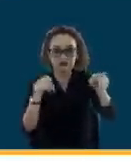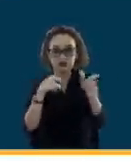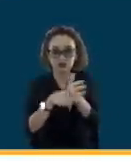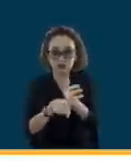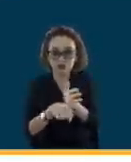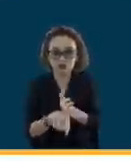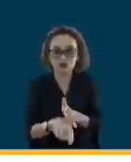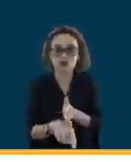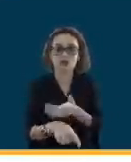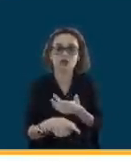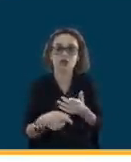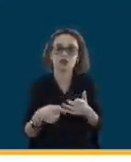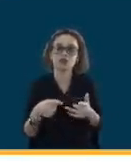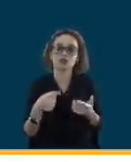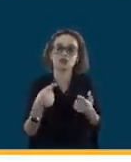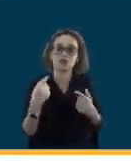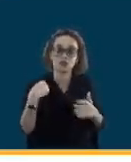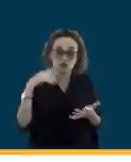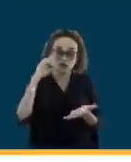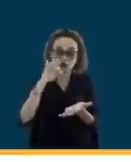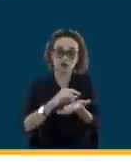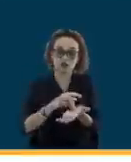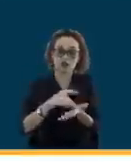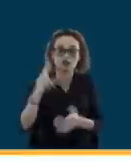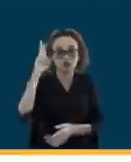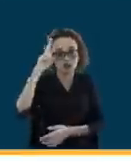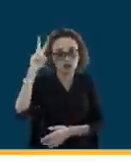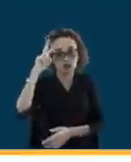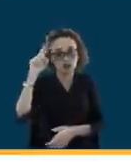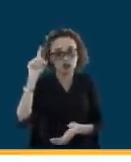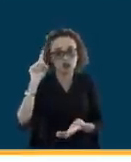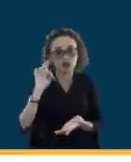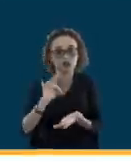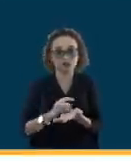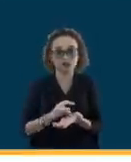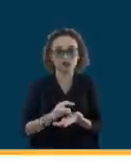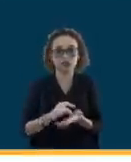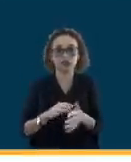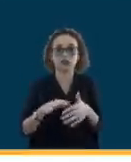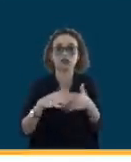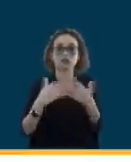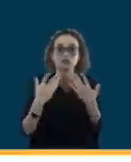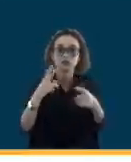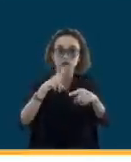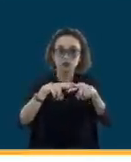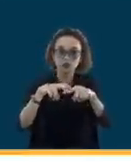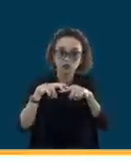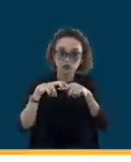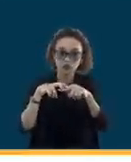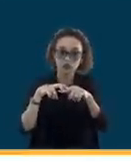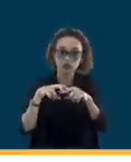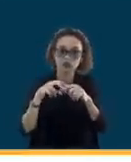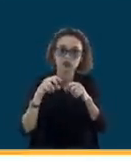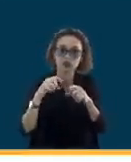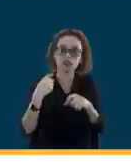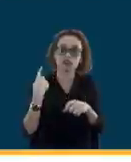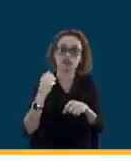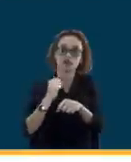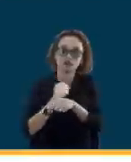acentuada em nossa realidade, em nossa história. E, portanto, um dos esforços no sentido